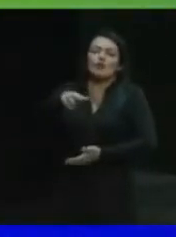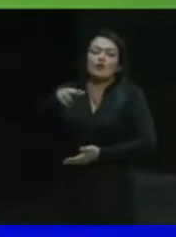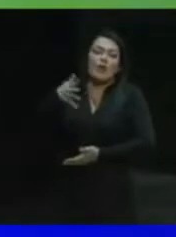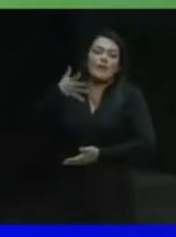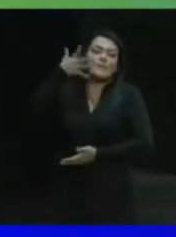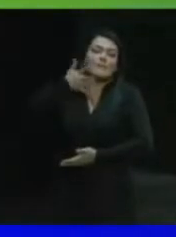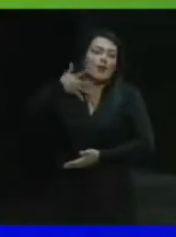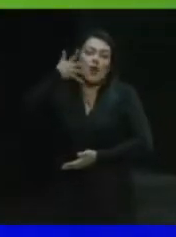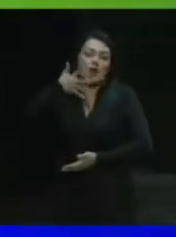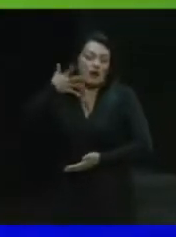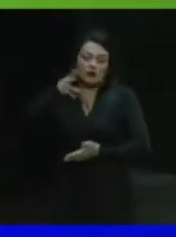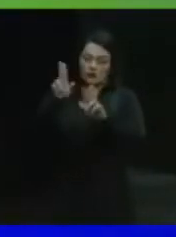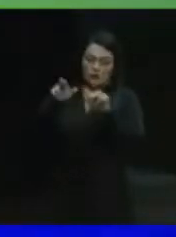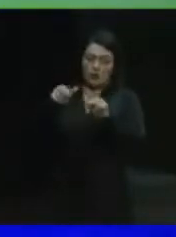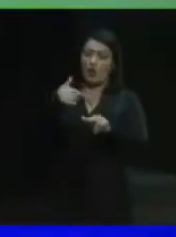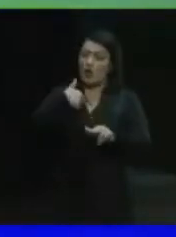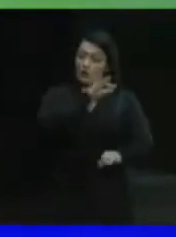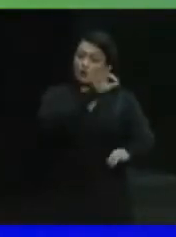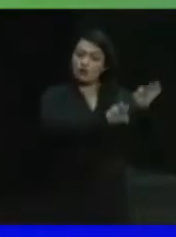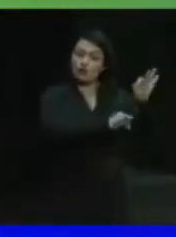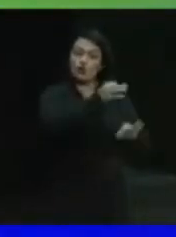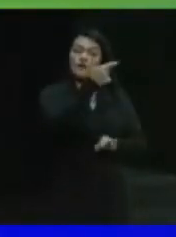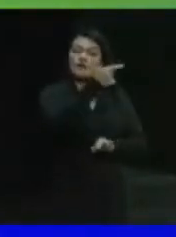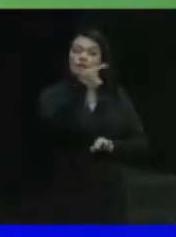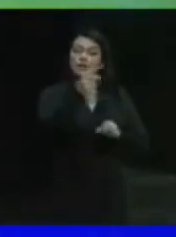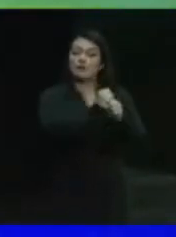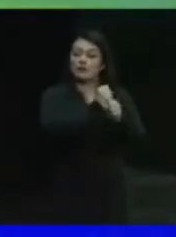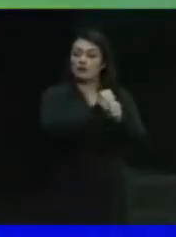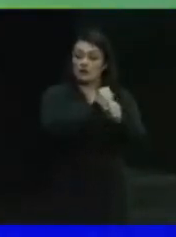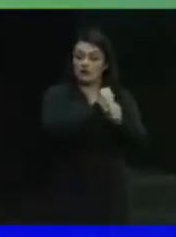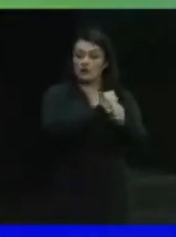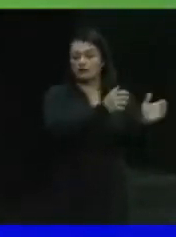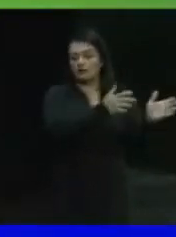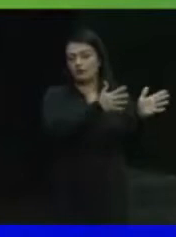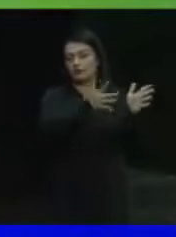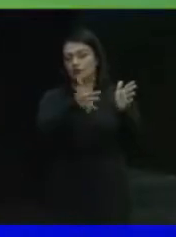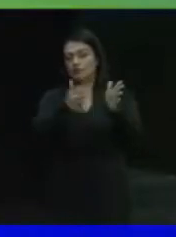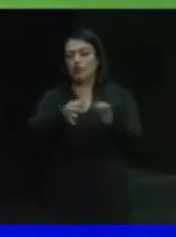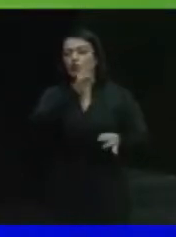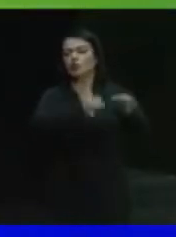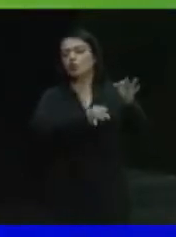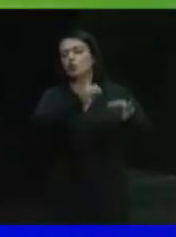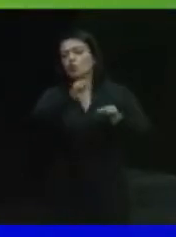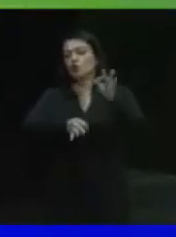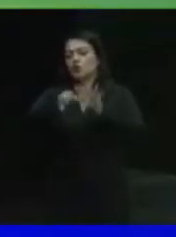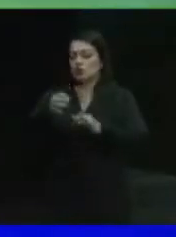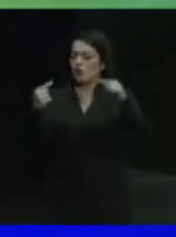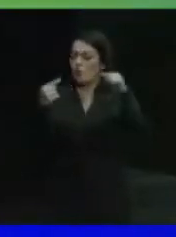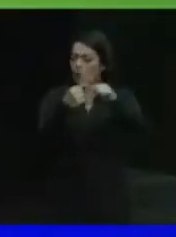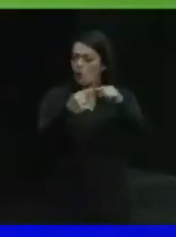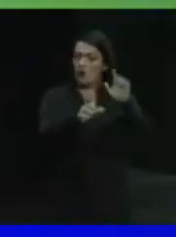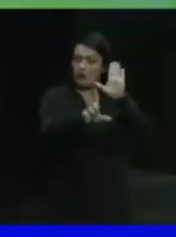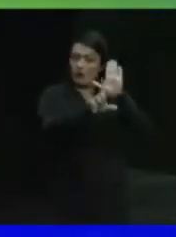fui juiz por 22 anos e me dediquei a fazer justiça aplicando a lei.